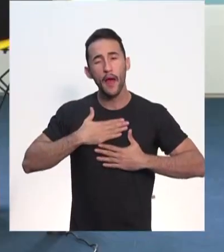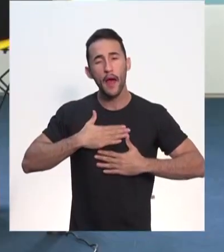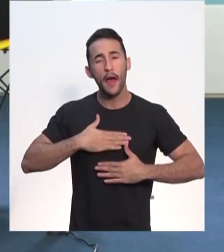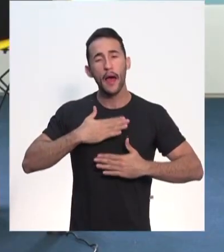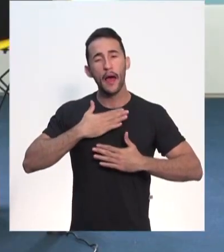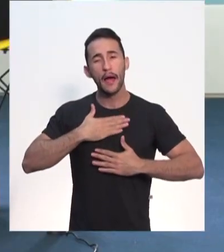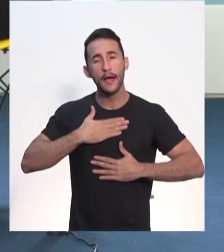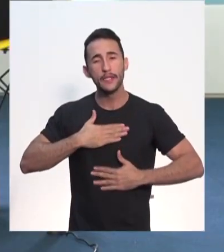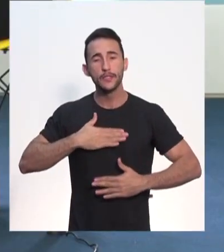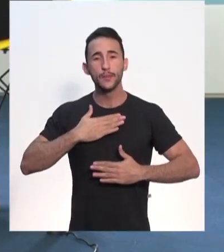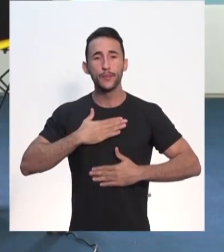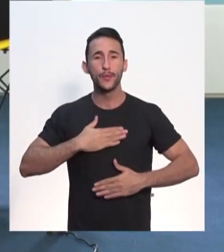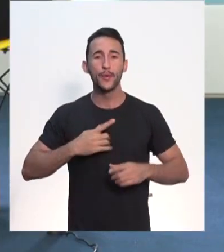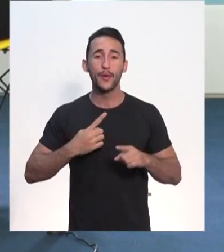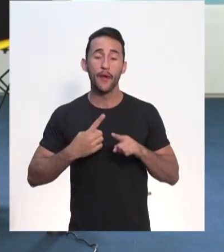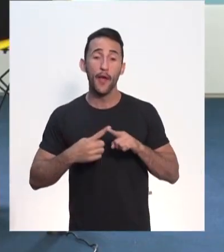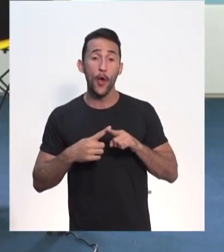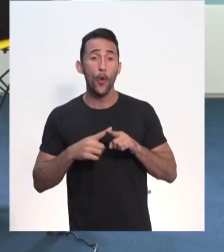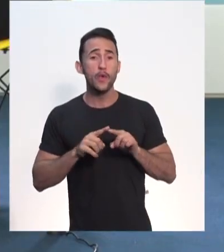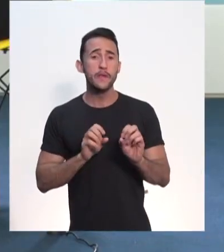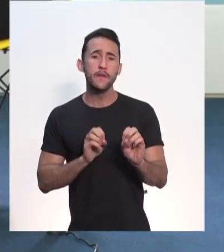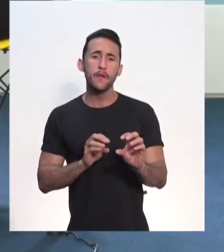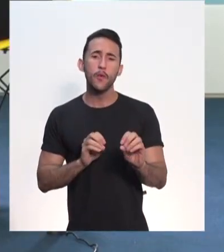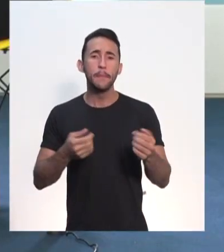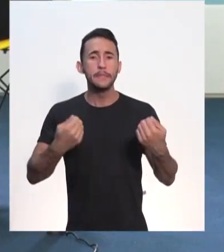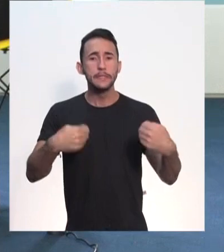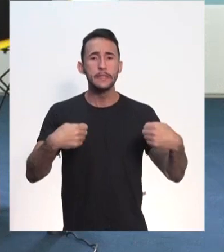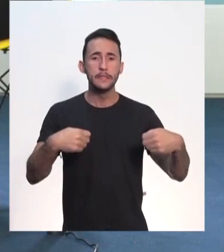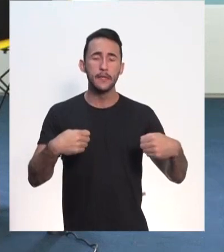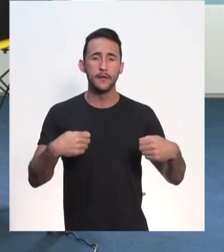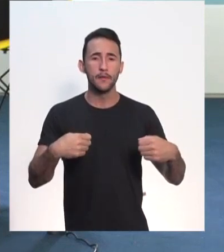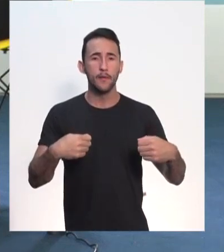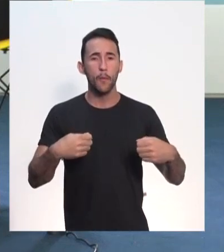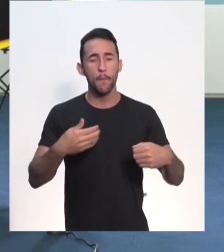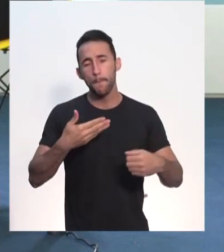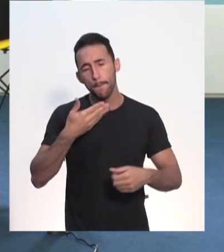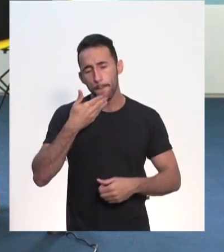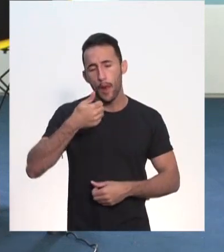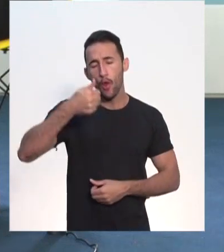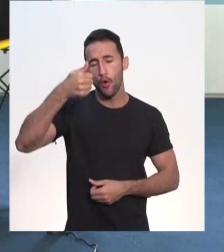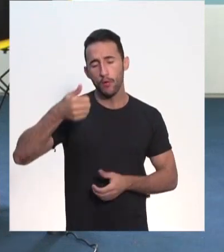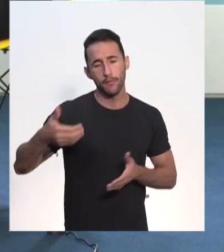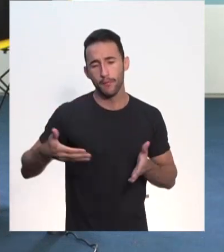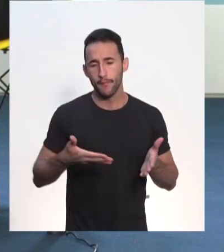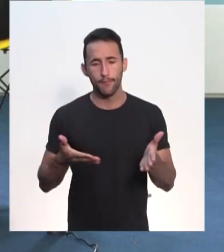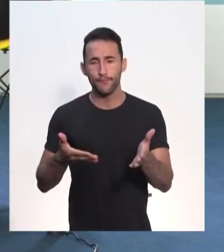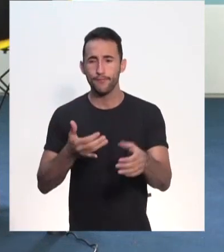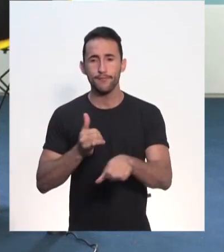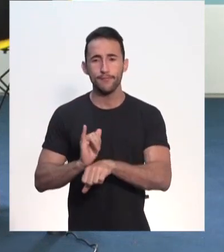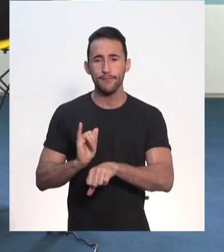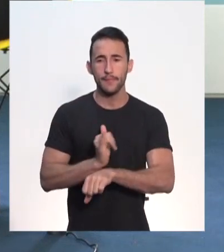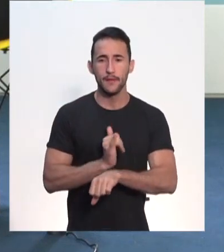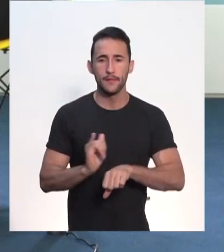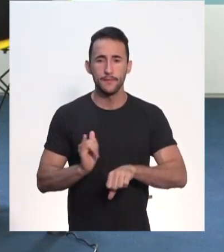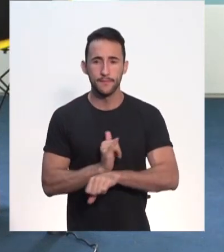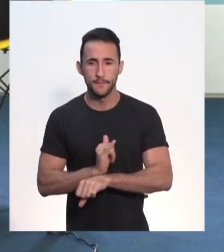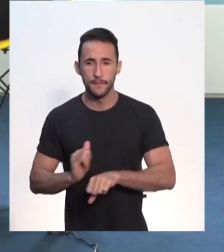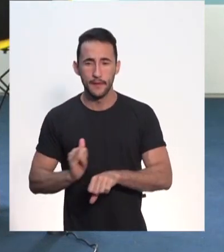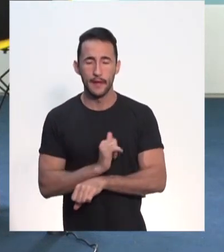esse ensino e essa aprendizagem ocorram da melhor forma possível. Então, essas ATPCs